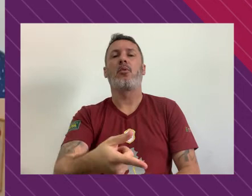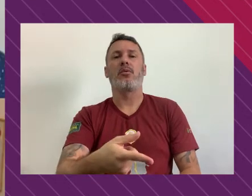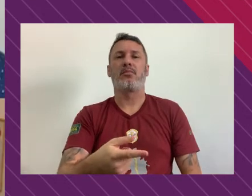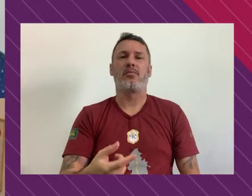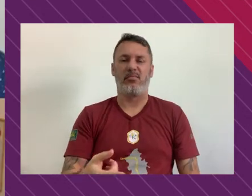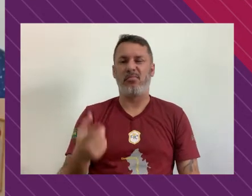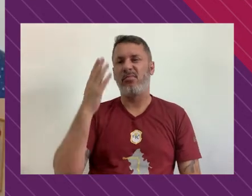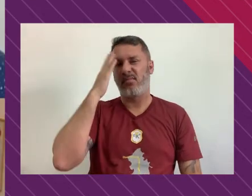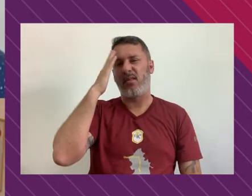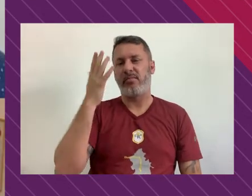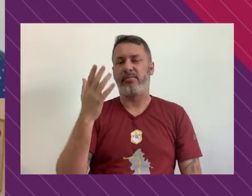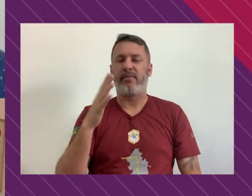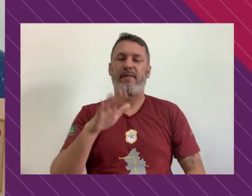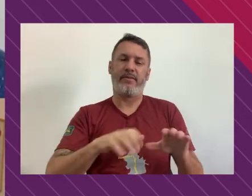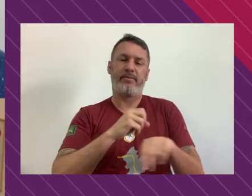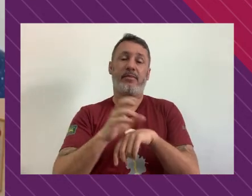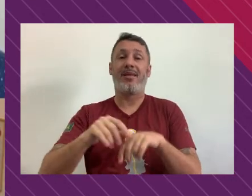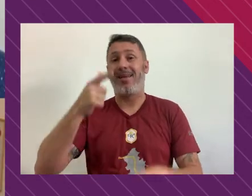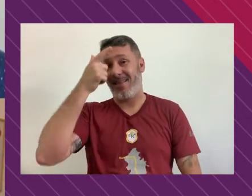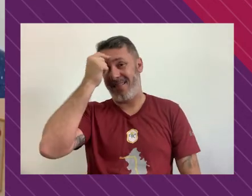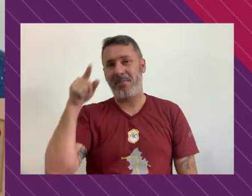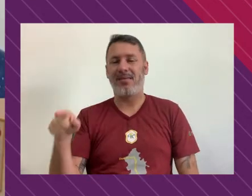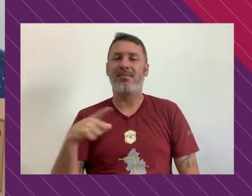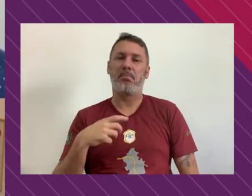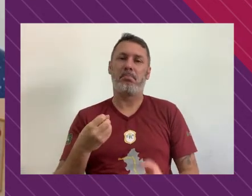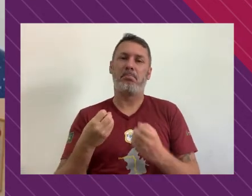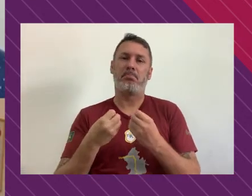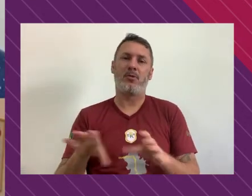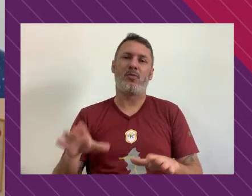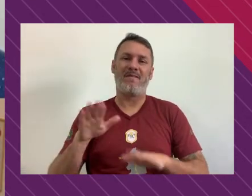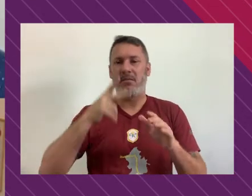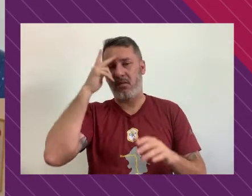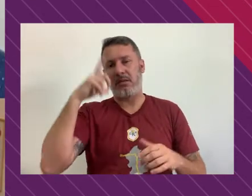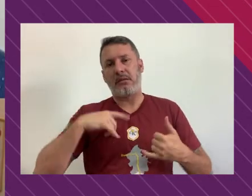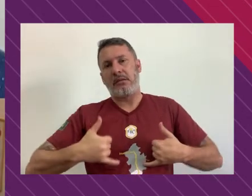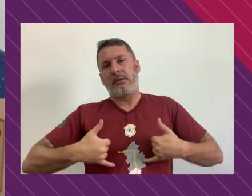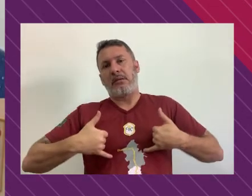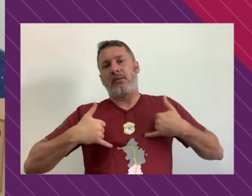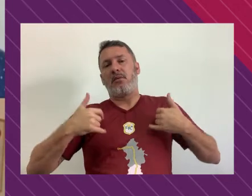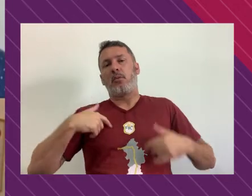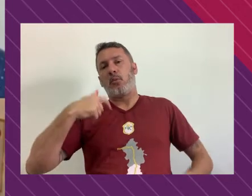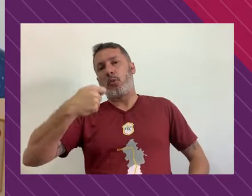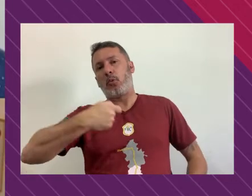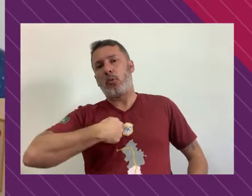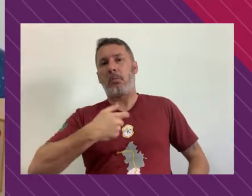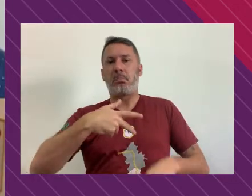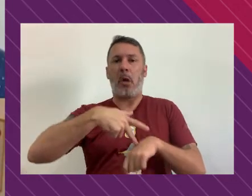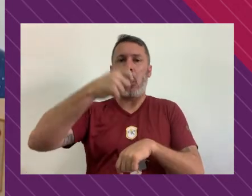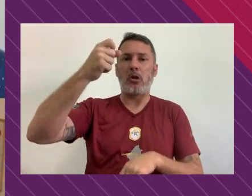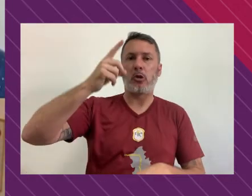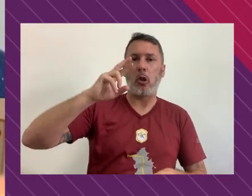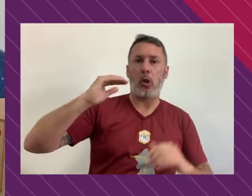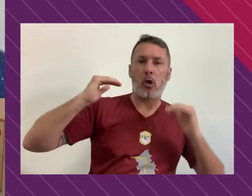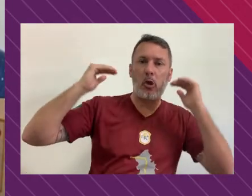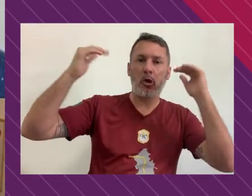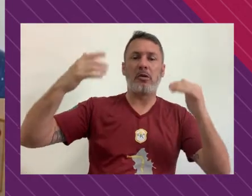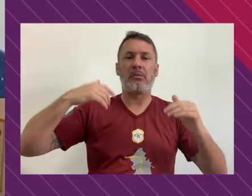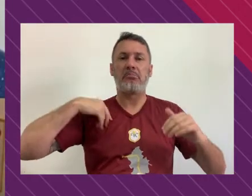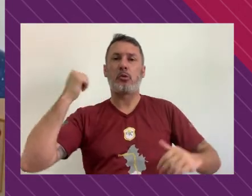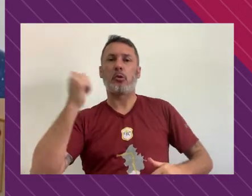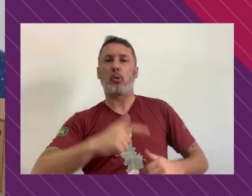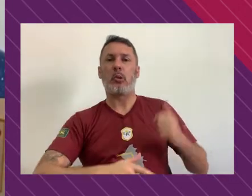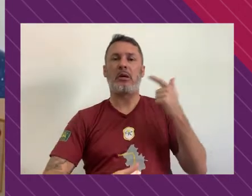gráfico, lidar com estatística, predizer tendências a partir da análise de dados, etc. Eu estou trazendo isso para dizer que, a